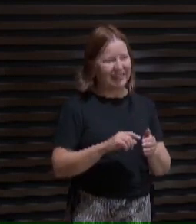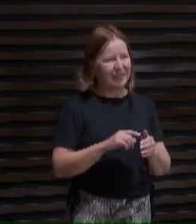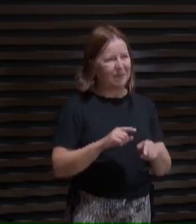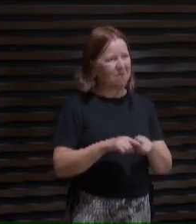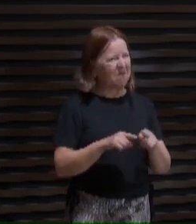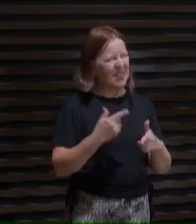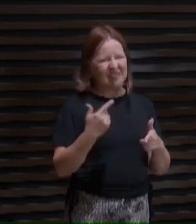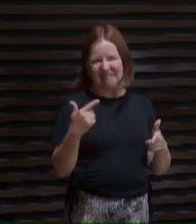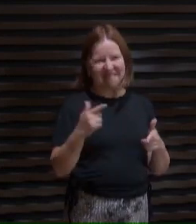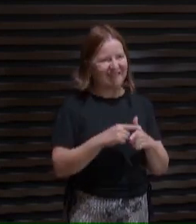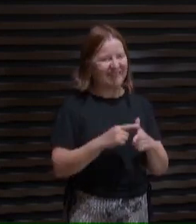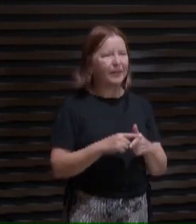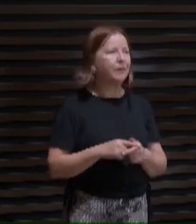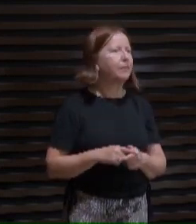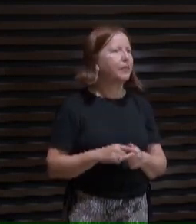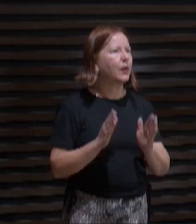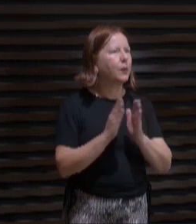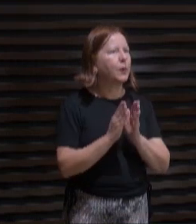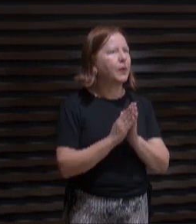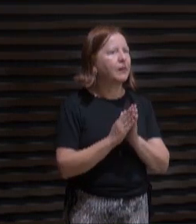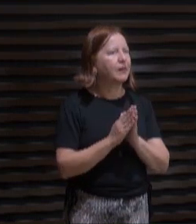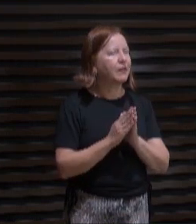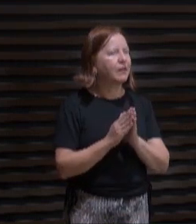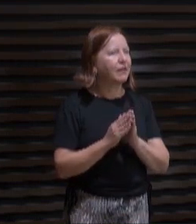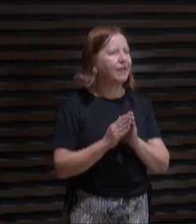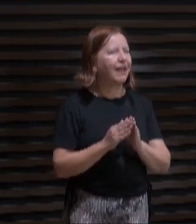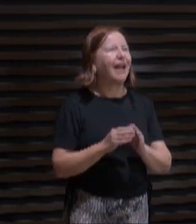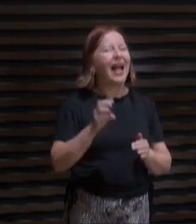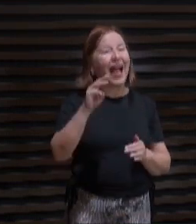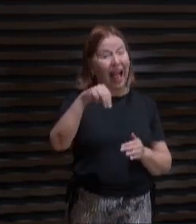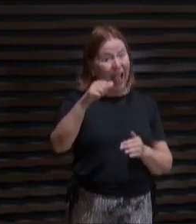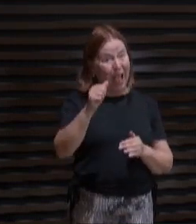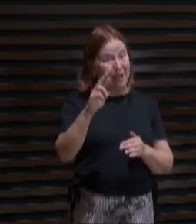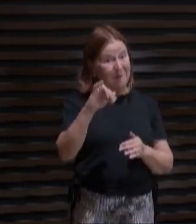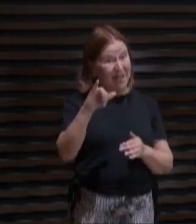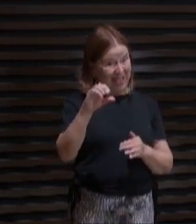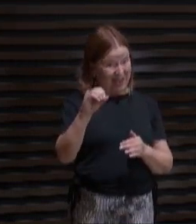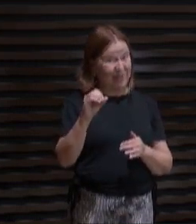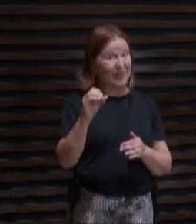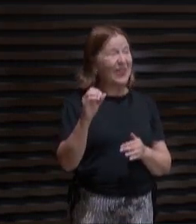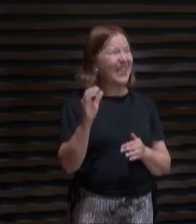Cadê a oração do primeiro... Mário Rocha, tinha que ser você.